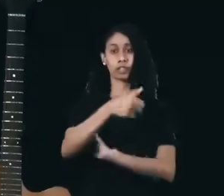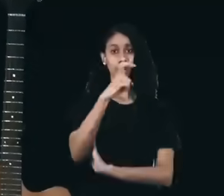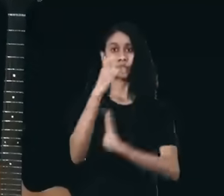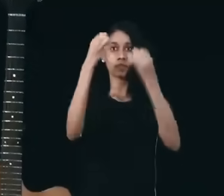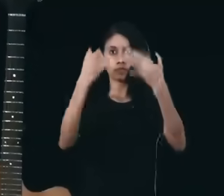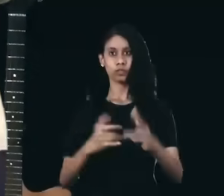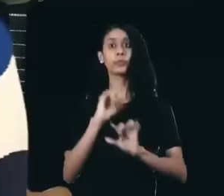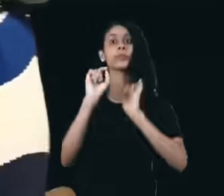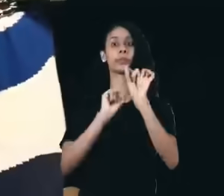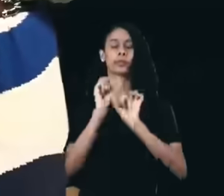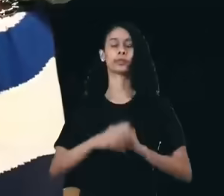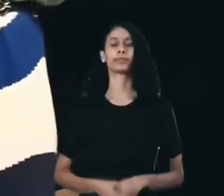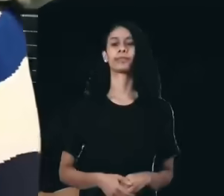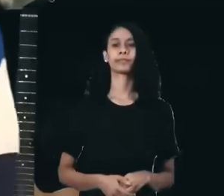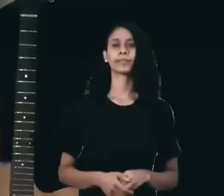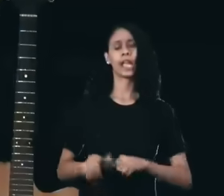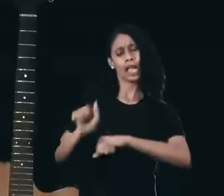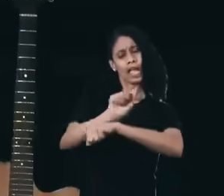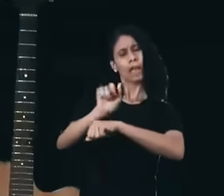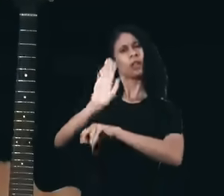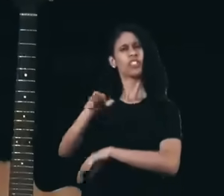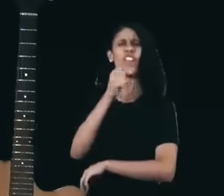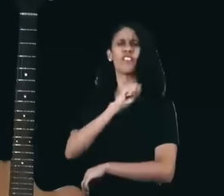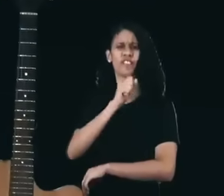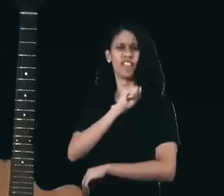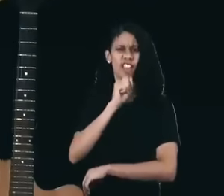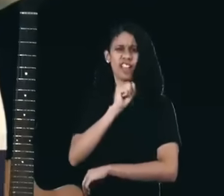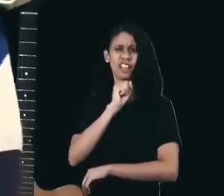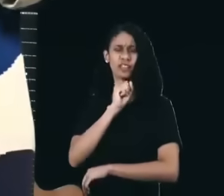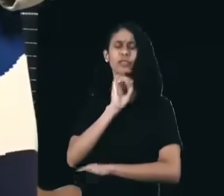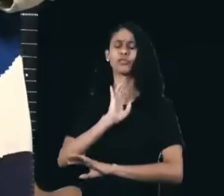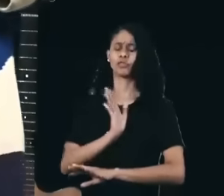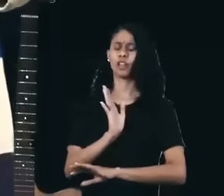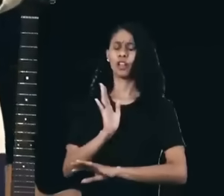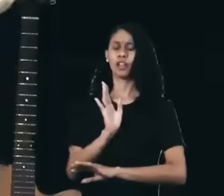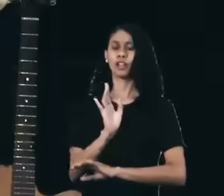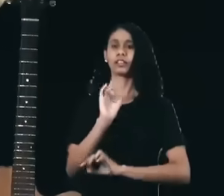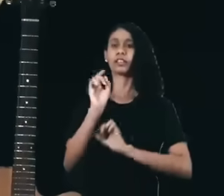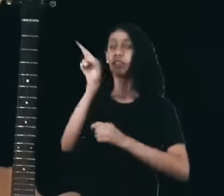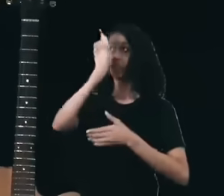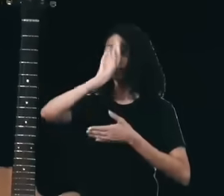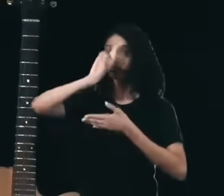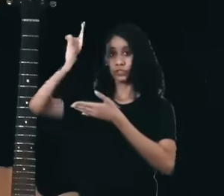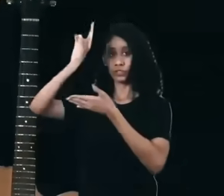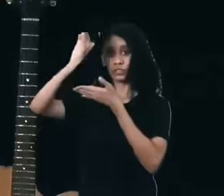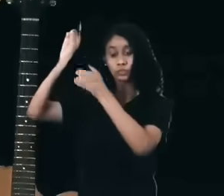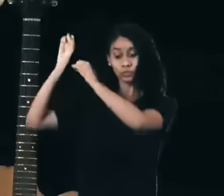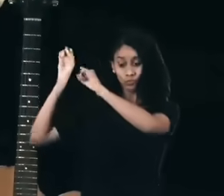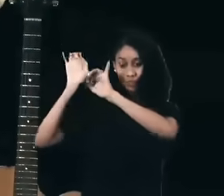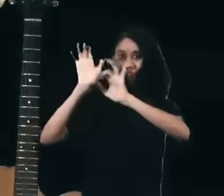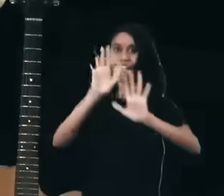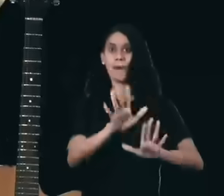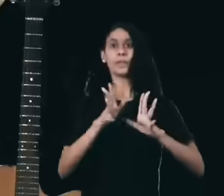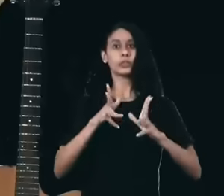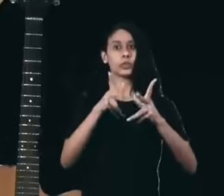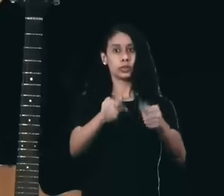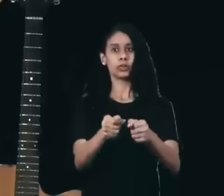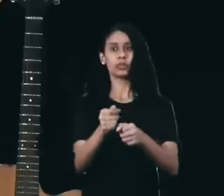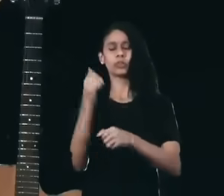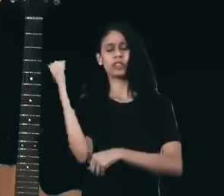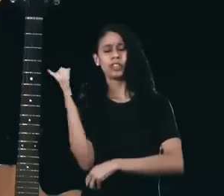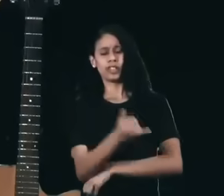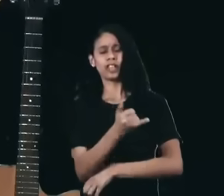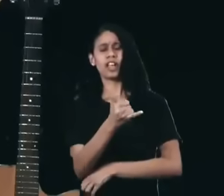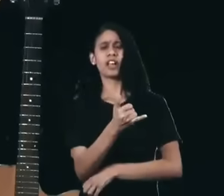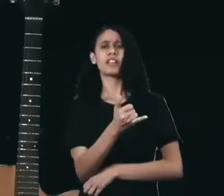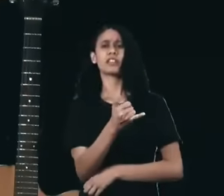assim: Abraão já era velho de idade, bem avançada, e o Senhor em tudo o abençoara. Disse ele ao servo mais velho